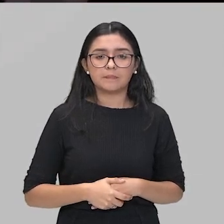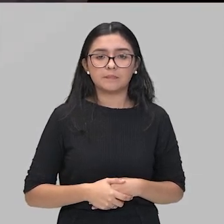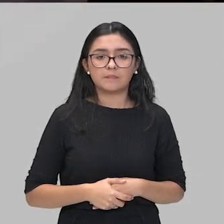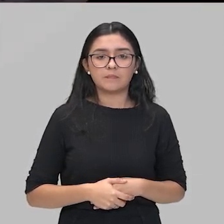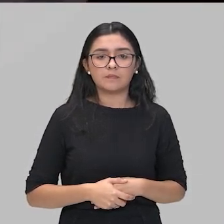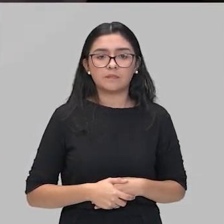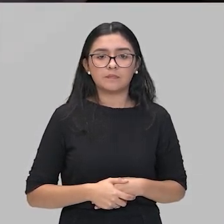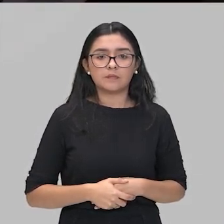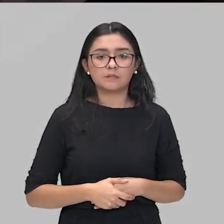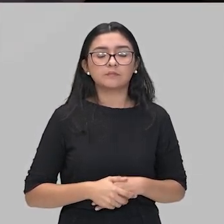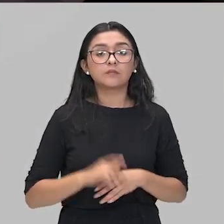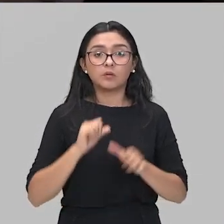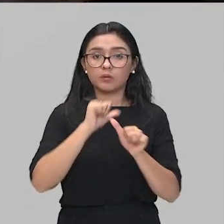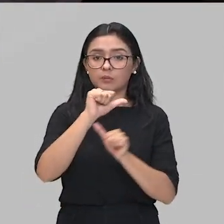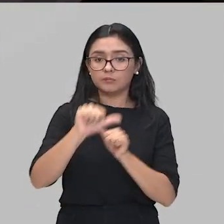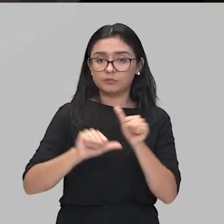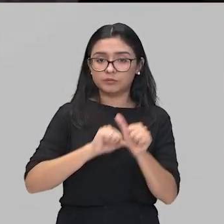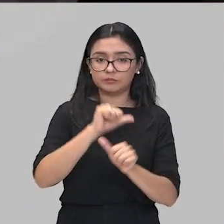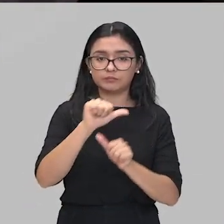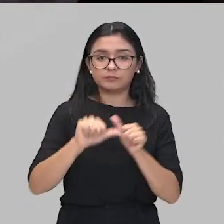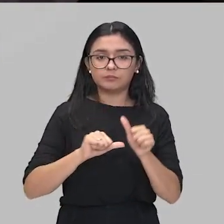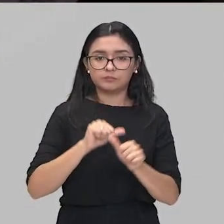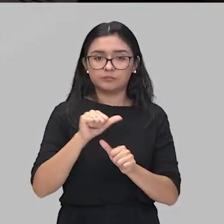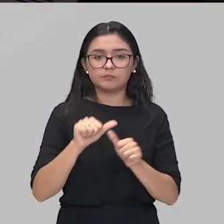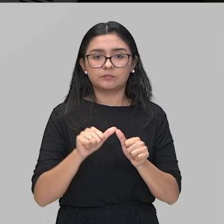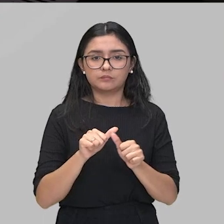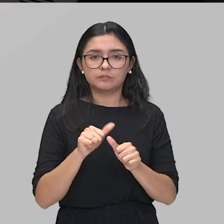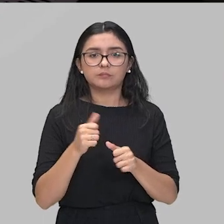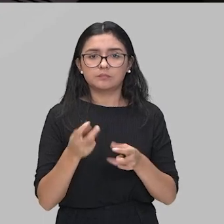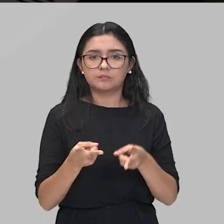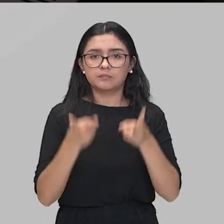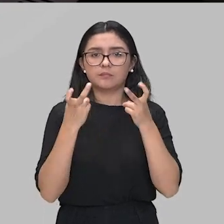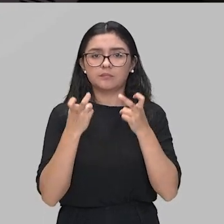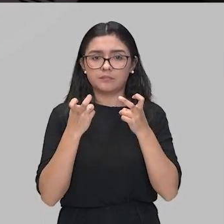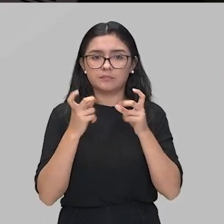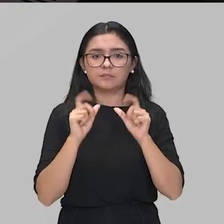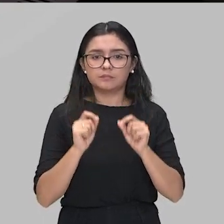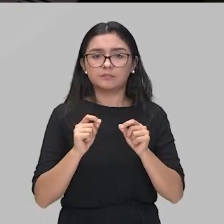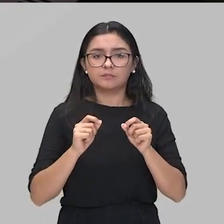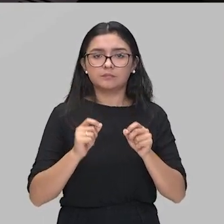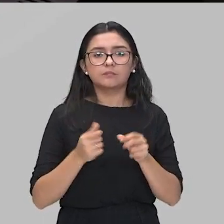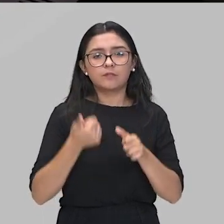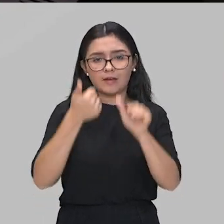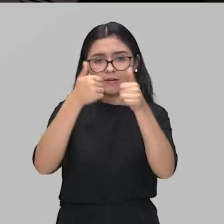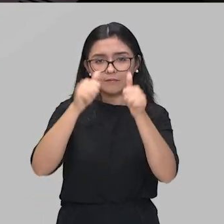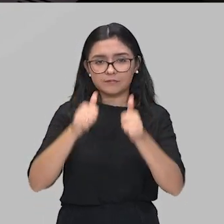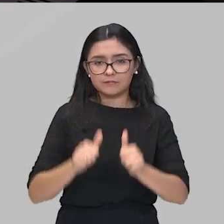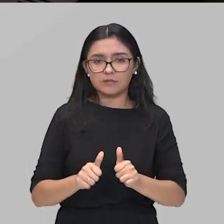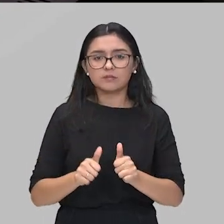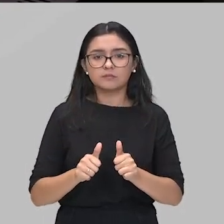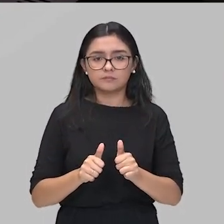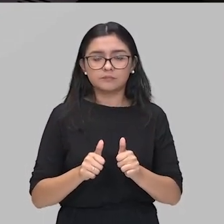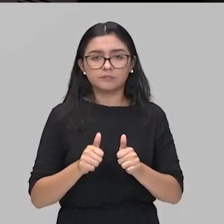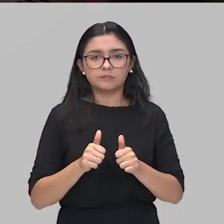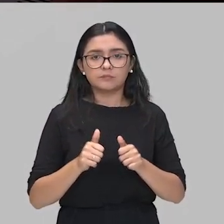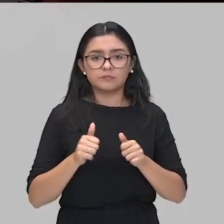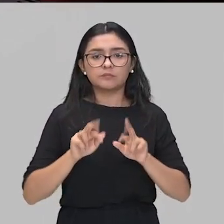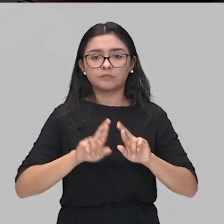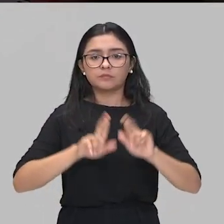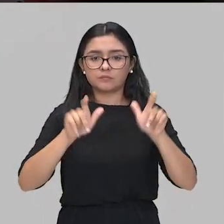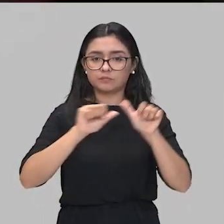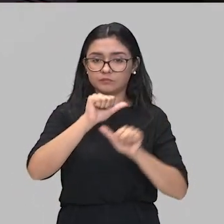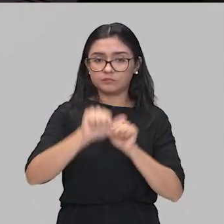Quando nós invertemos a situação e vamos analisar exatamente o oposto, no qual vamos